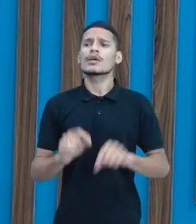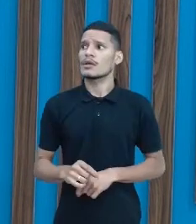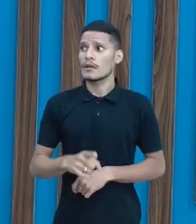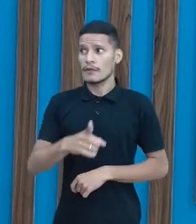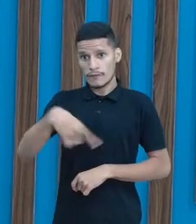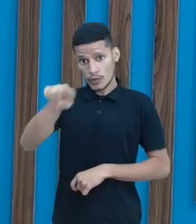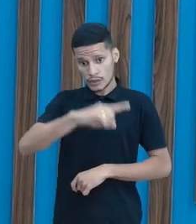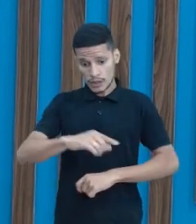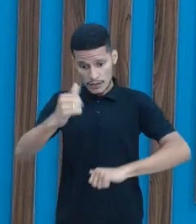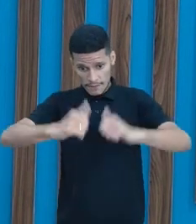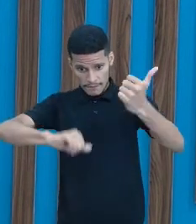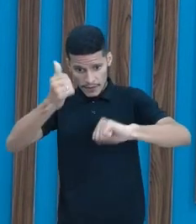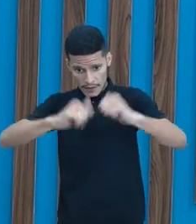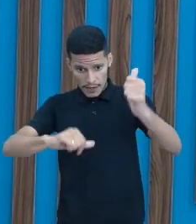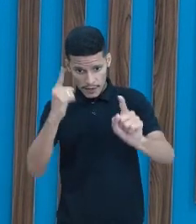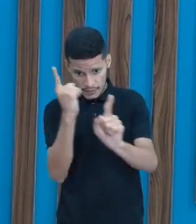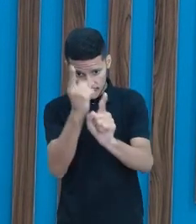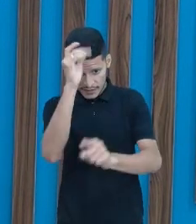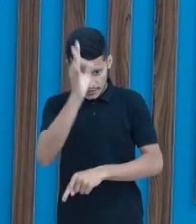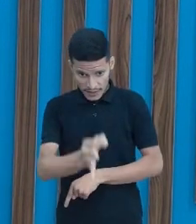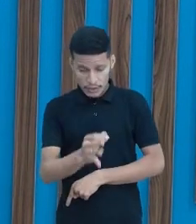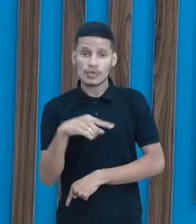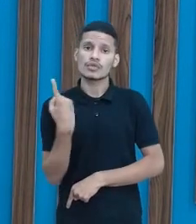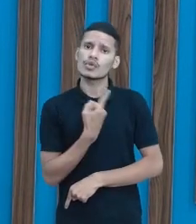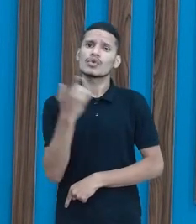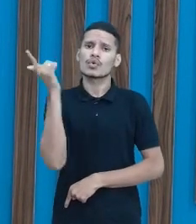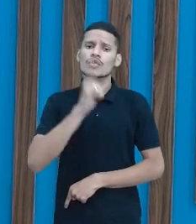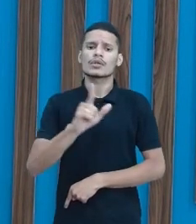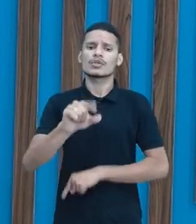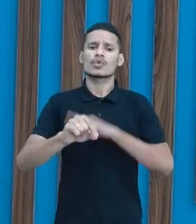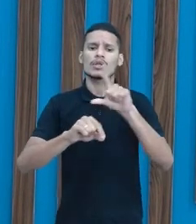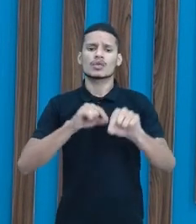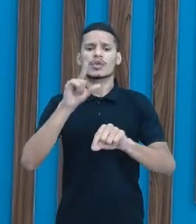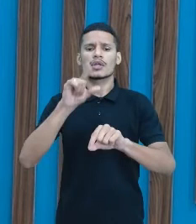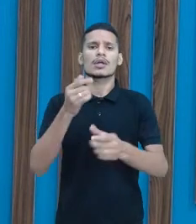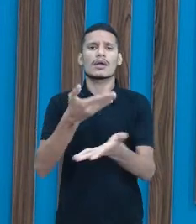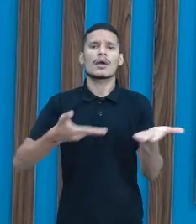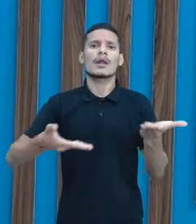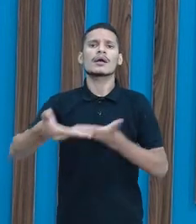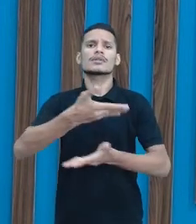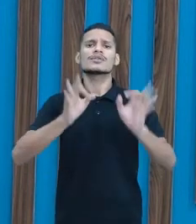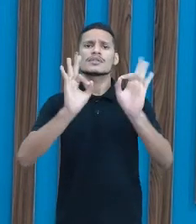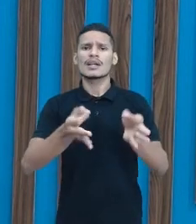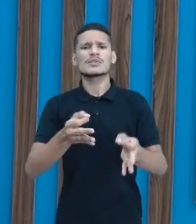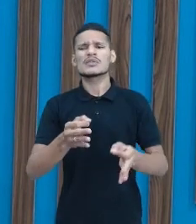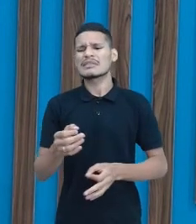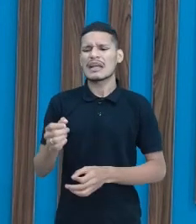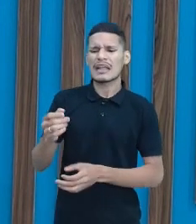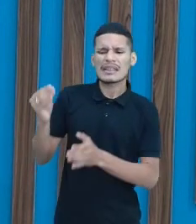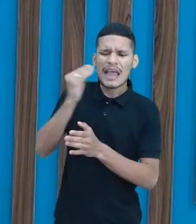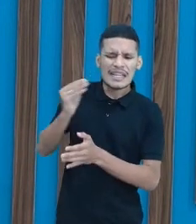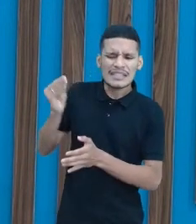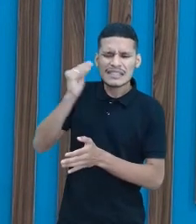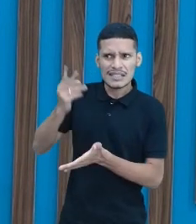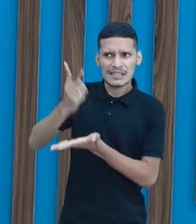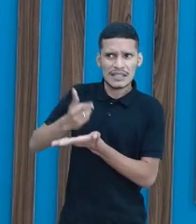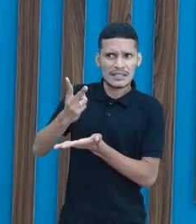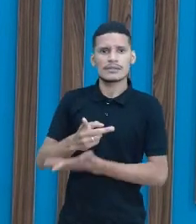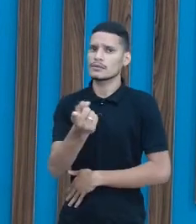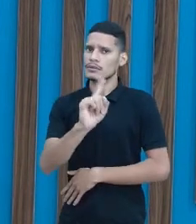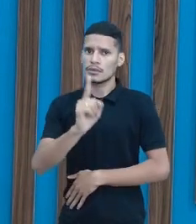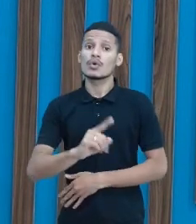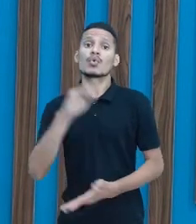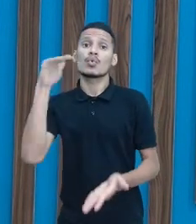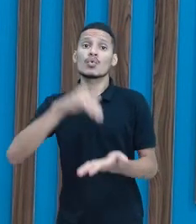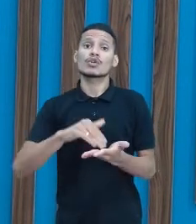qual é corretamente o elemento para que a gente consiga escolher corretamente a relação, ao invés de ficar fazendo vários testes, né? Já nesse último